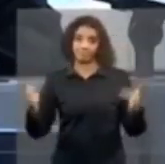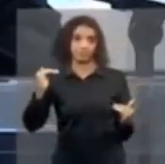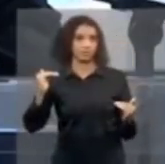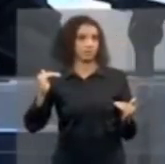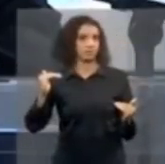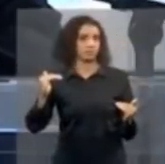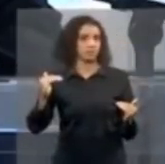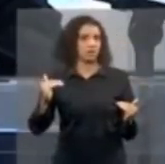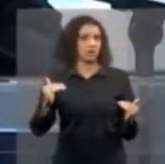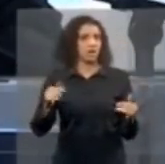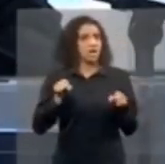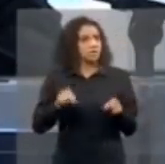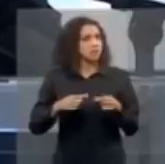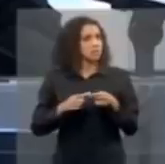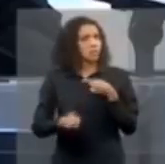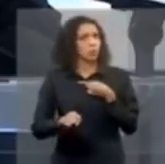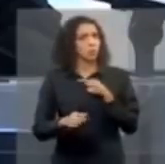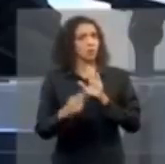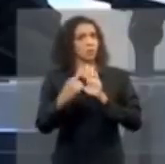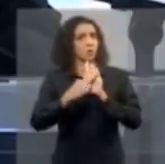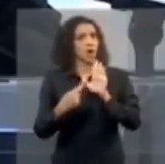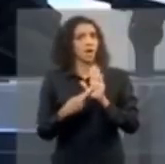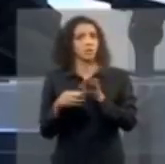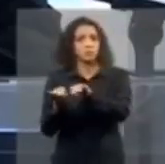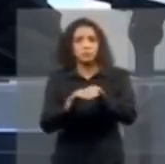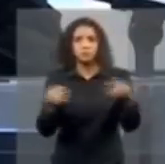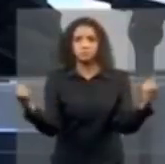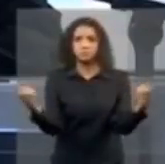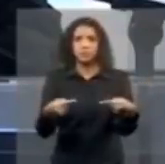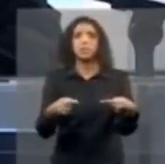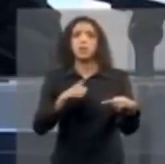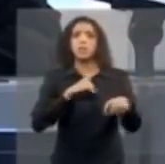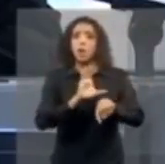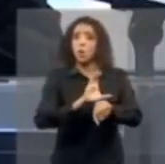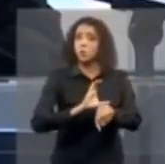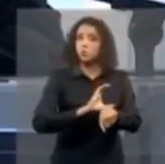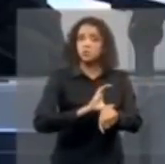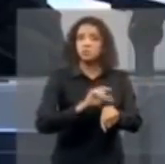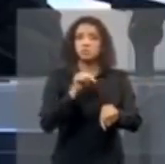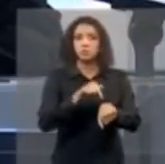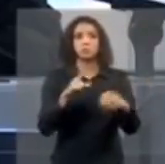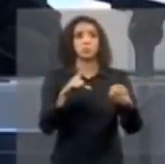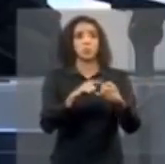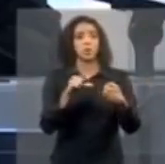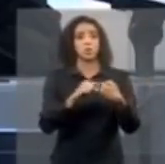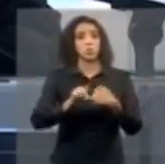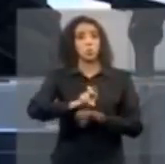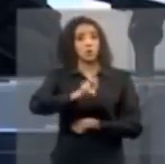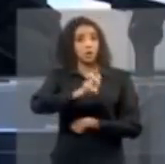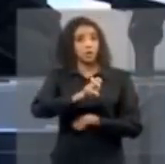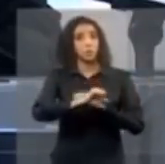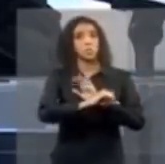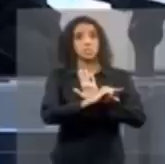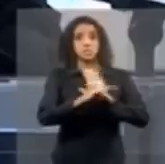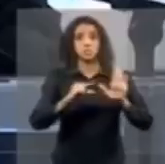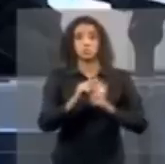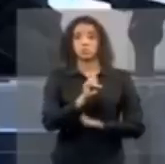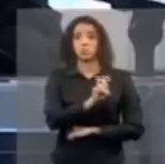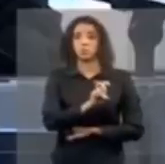respeita o princípio do contraditório que está expresso na Constituição Federal, cujo artigo 5º,